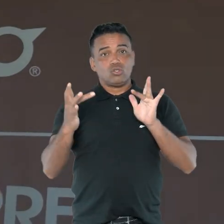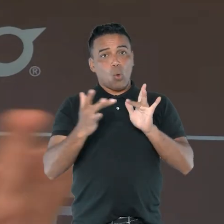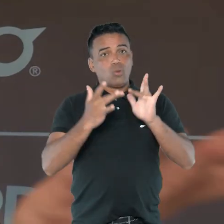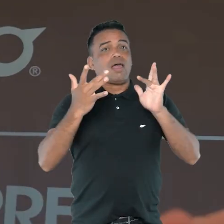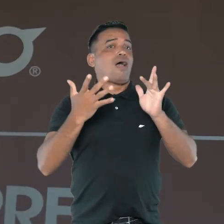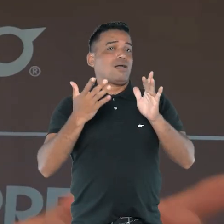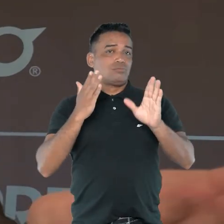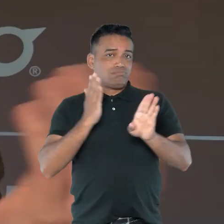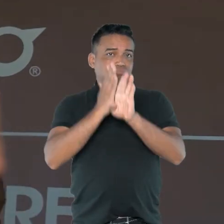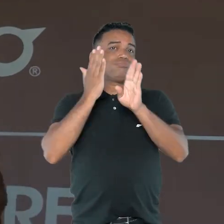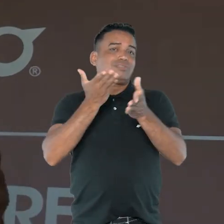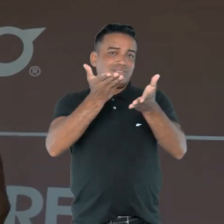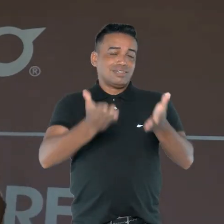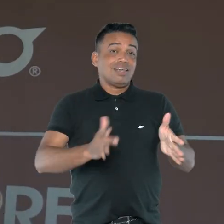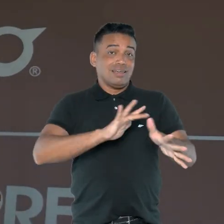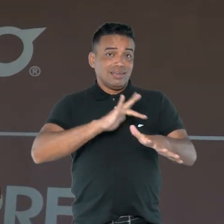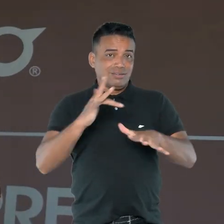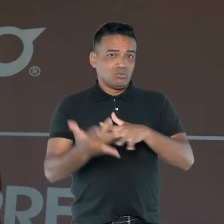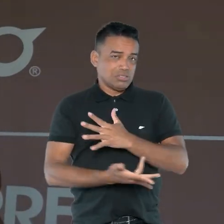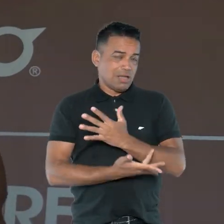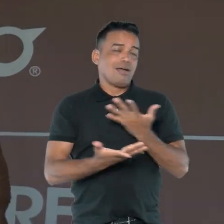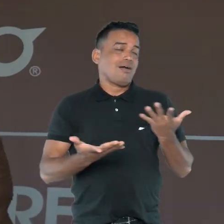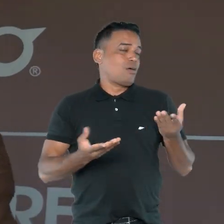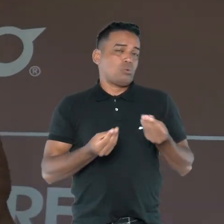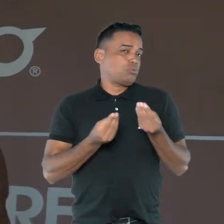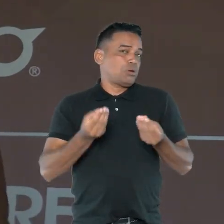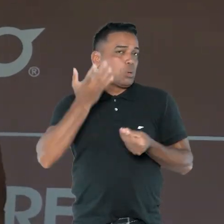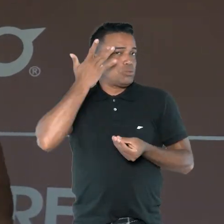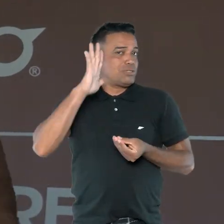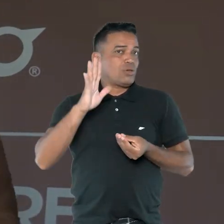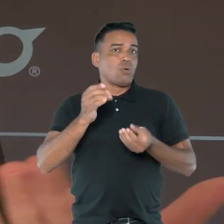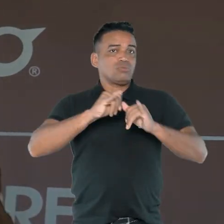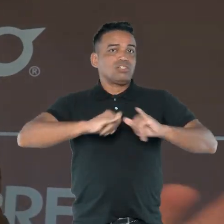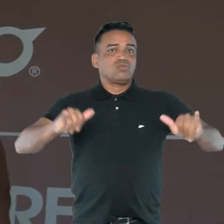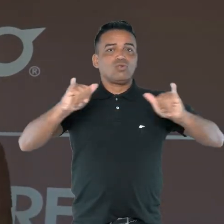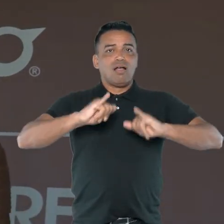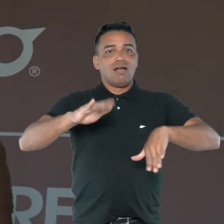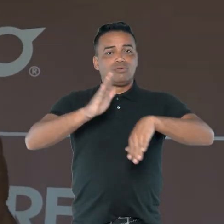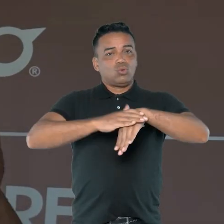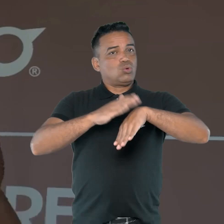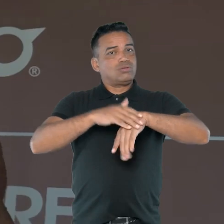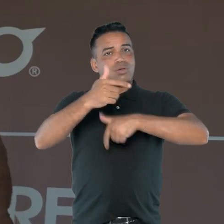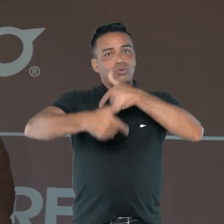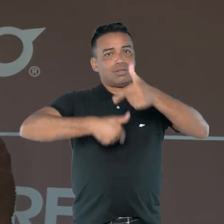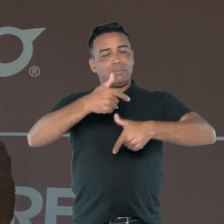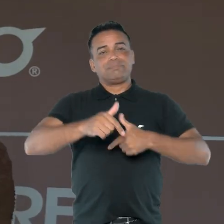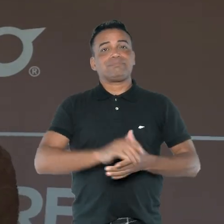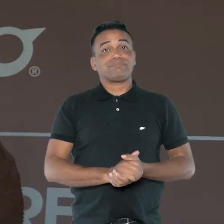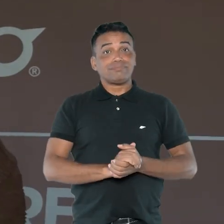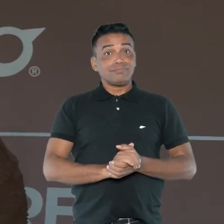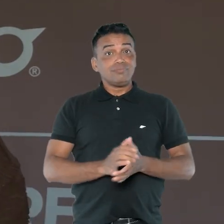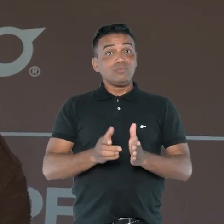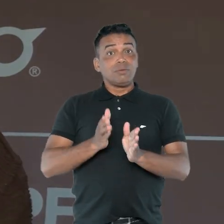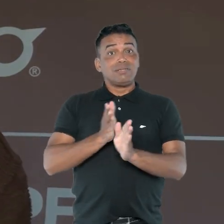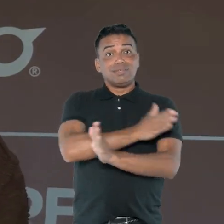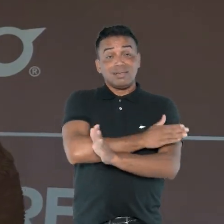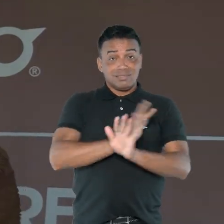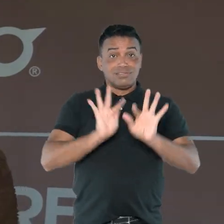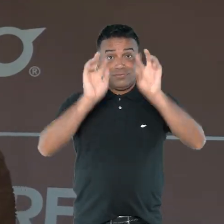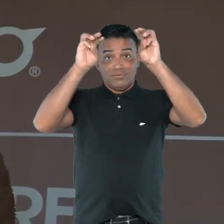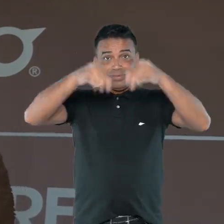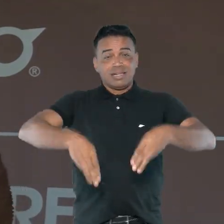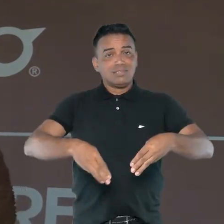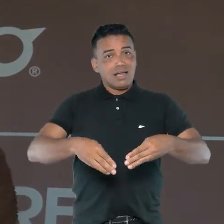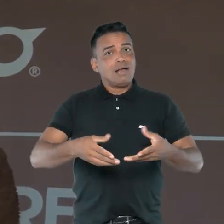Tá. Falasse como as pessoas podem também entrar em contato com você, você nas redes sociais, enfim, não sei como é que você está divulgando o seu trabalho, mas antes da